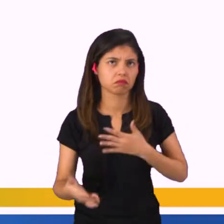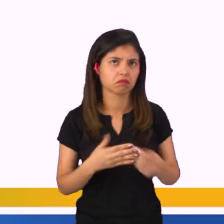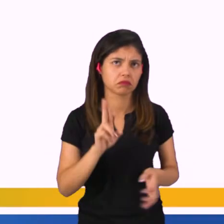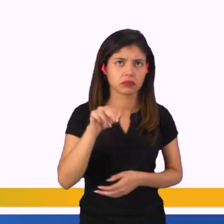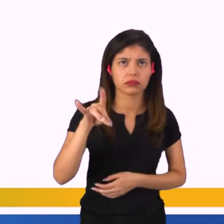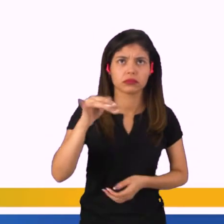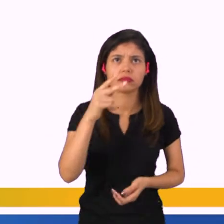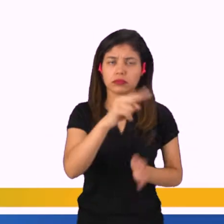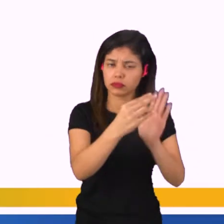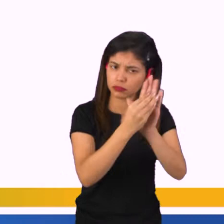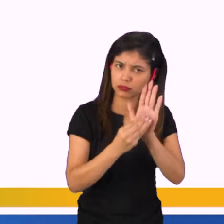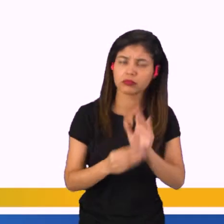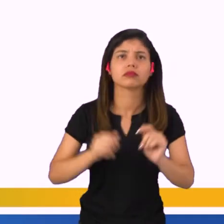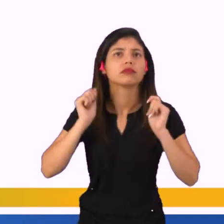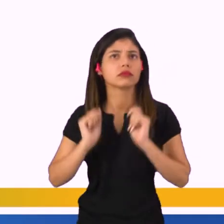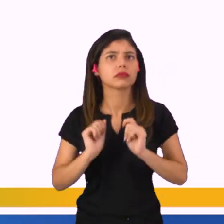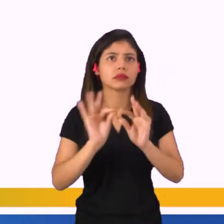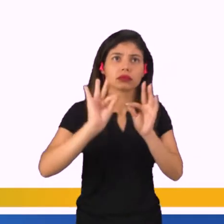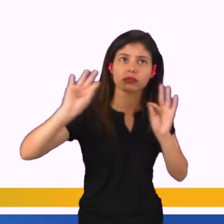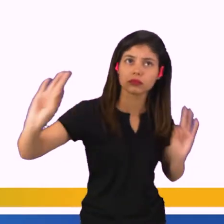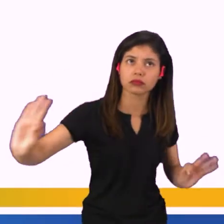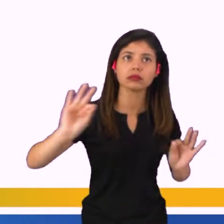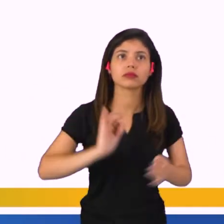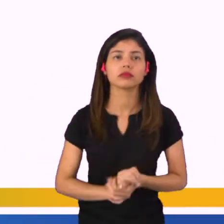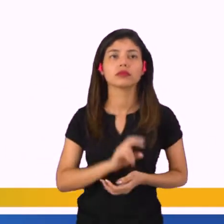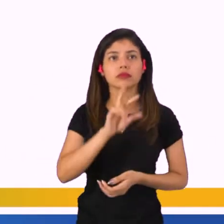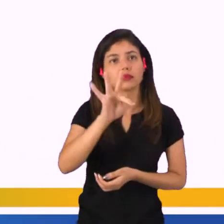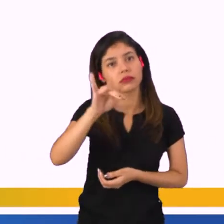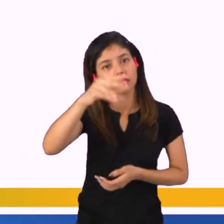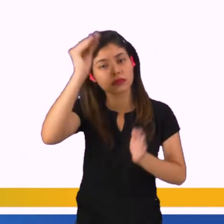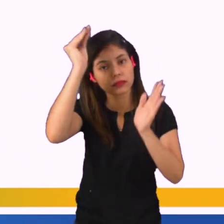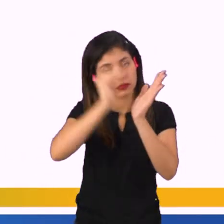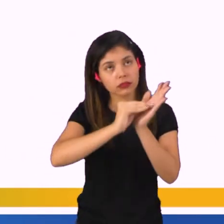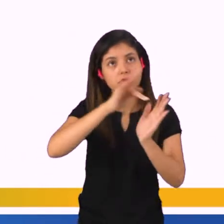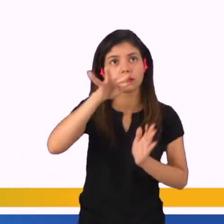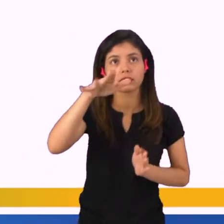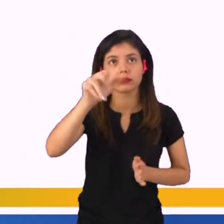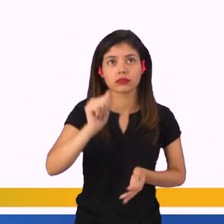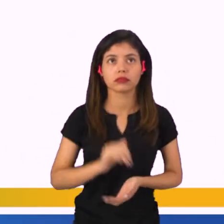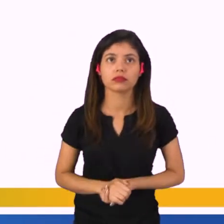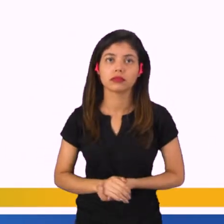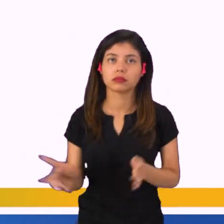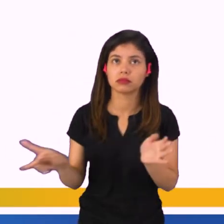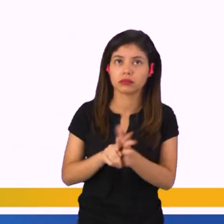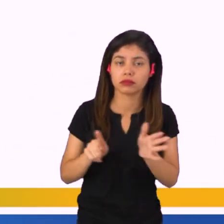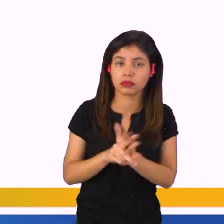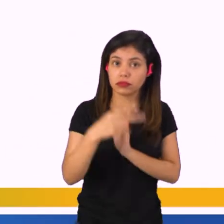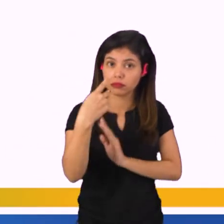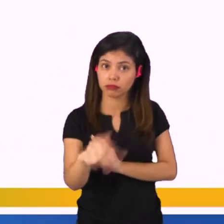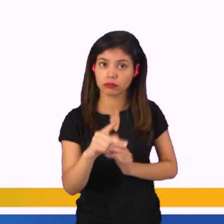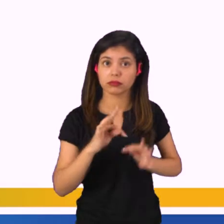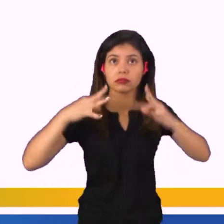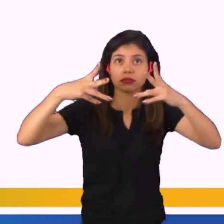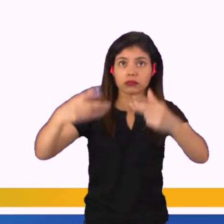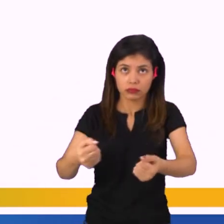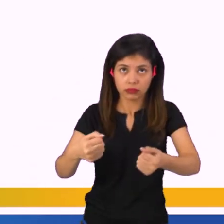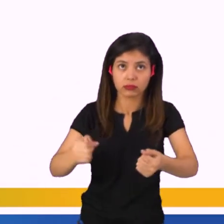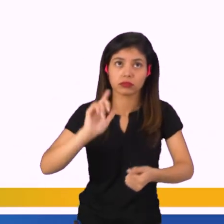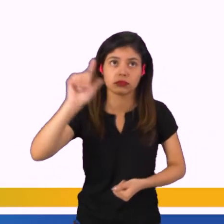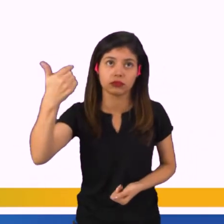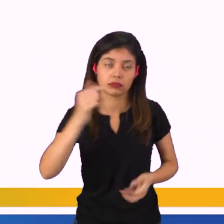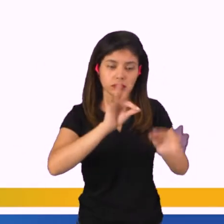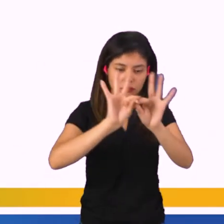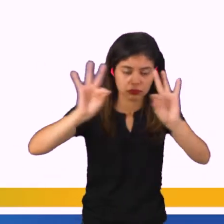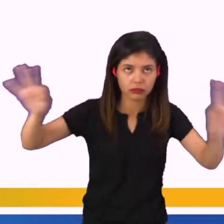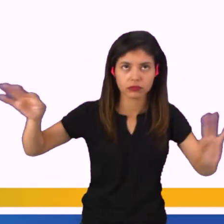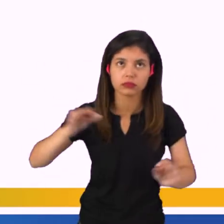Qualquer unidade aí padrão, de medida, ela vai possuir uma unidade fixa, sendo que todas as demais